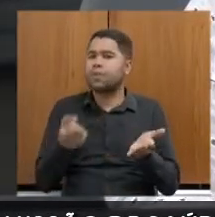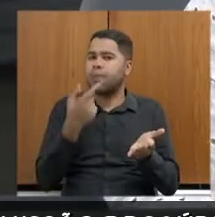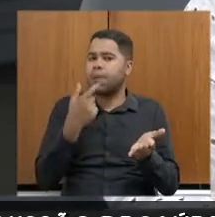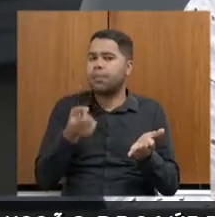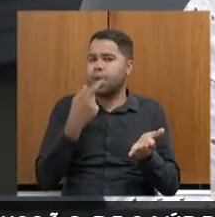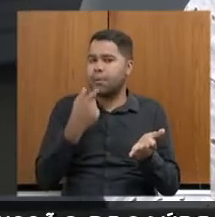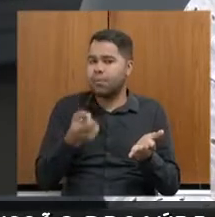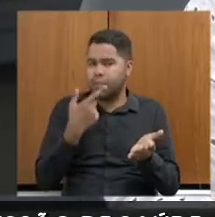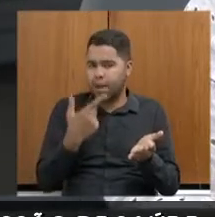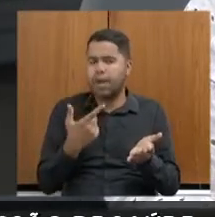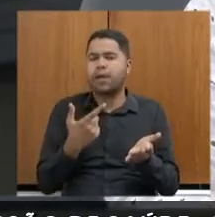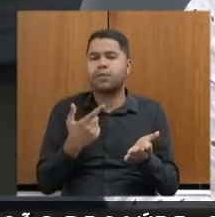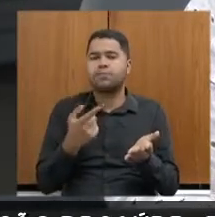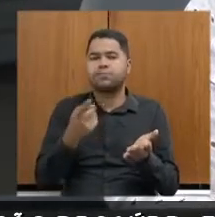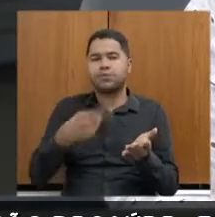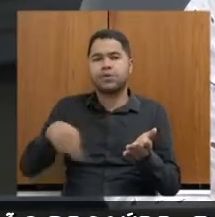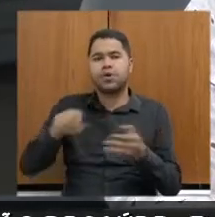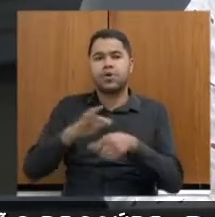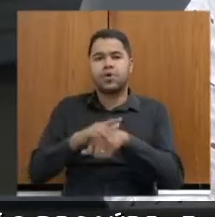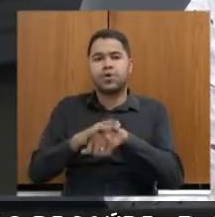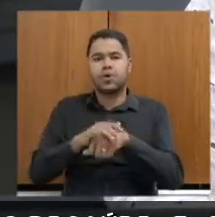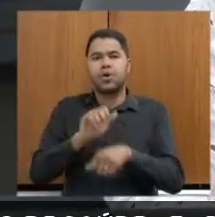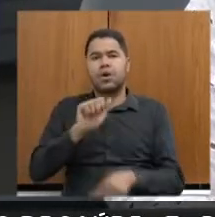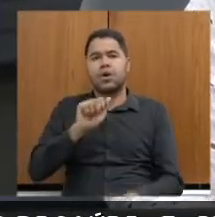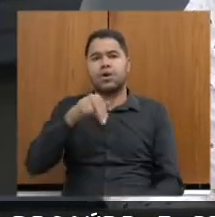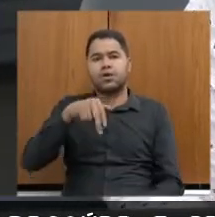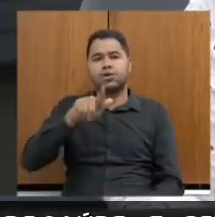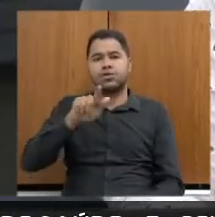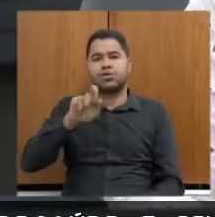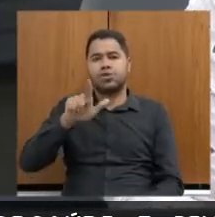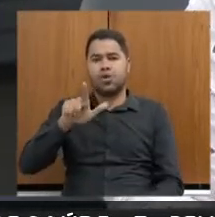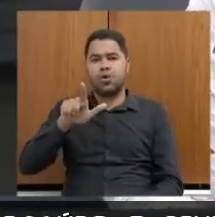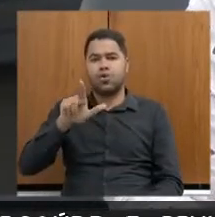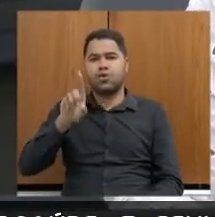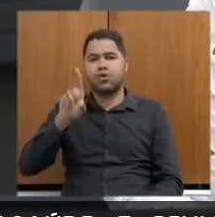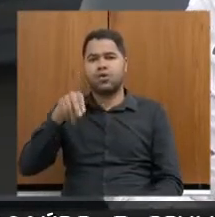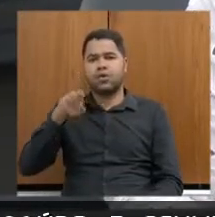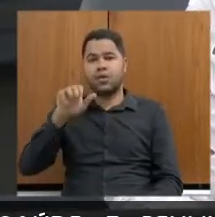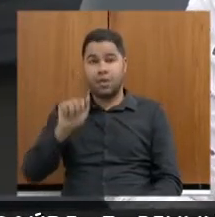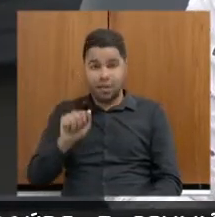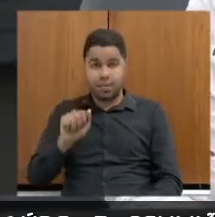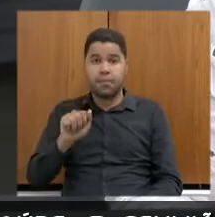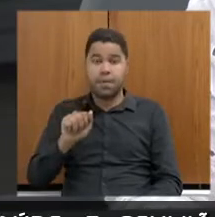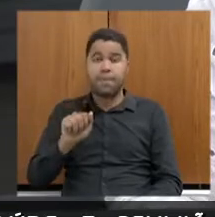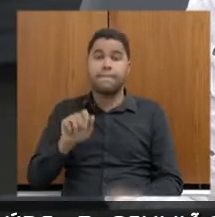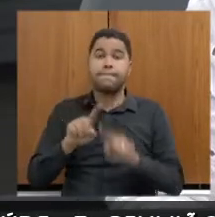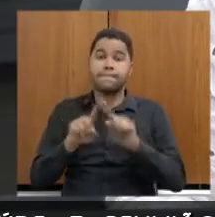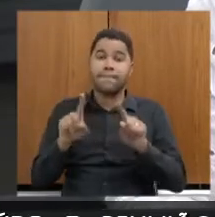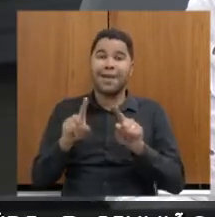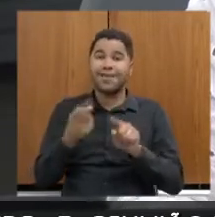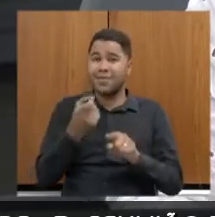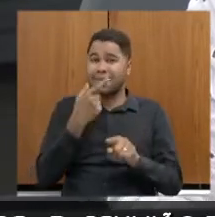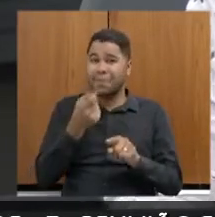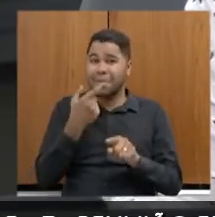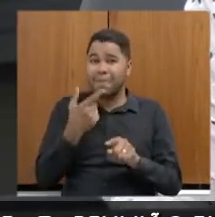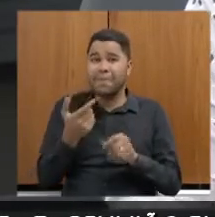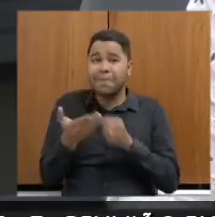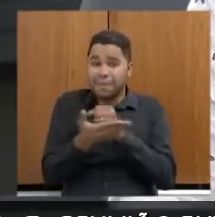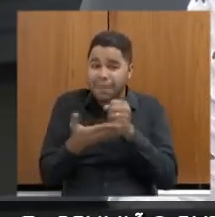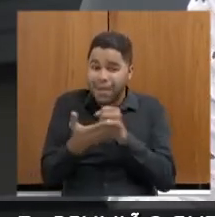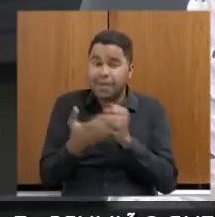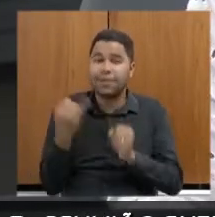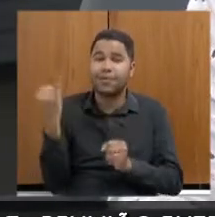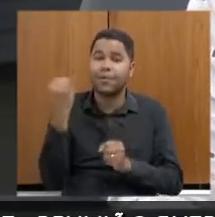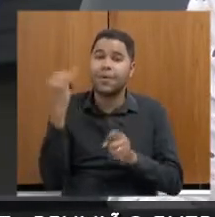medicamentos na vida que a doença nível de meditar mas sabemos que o medicamento básico é muito